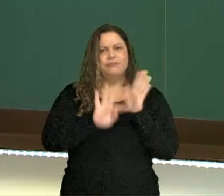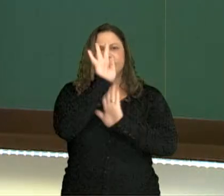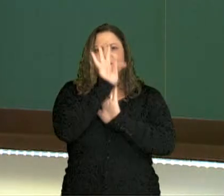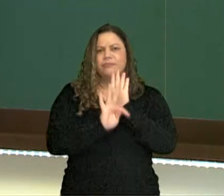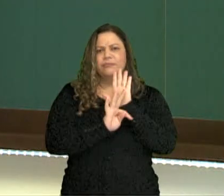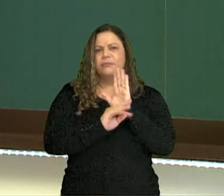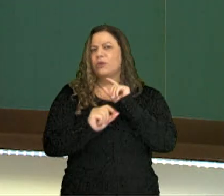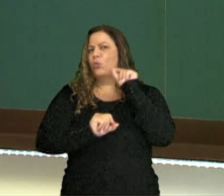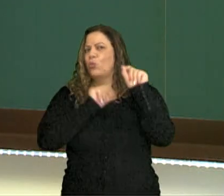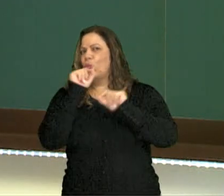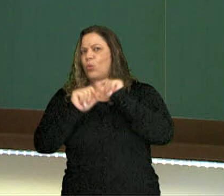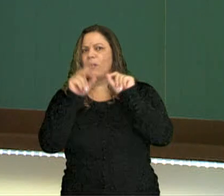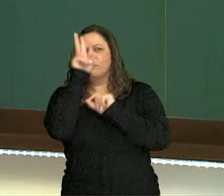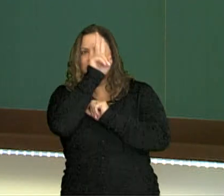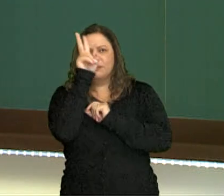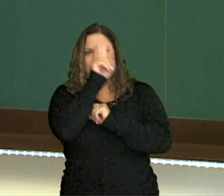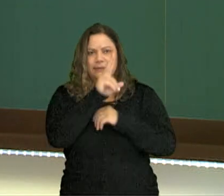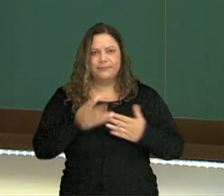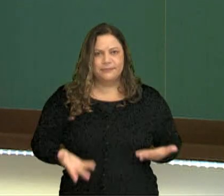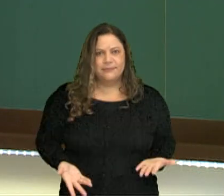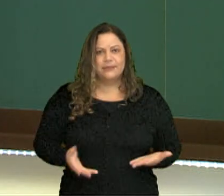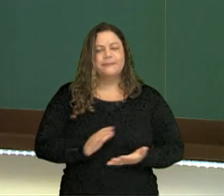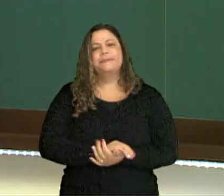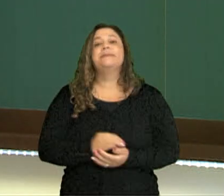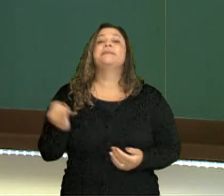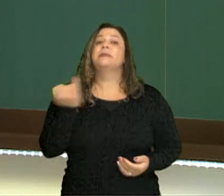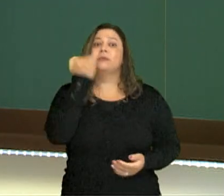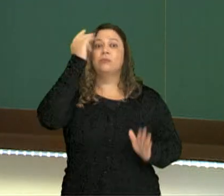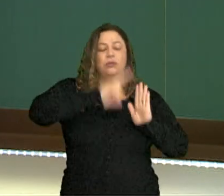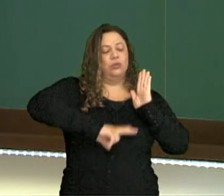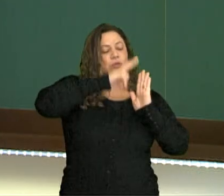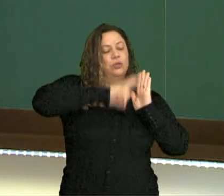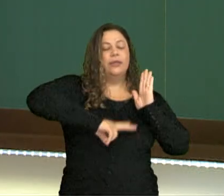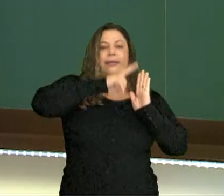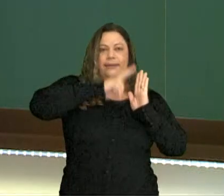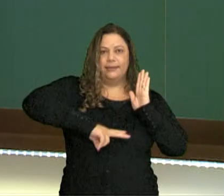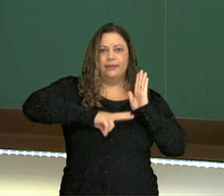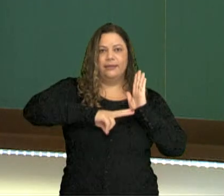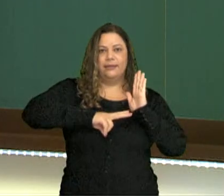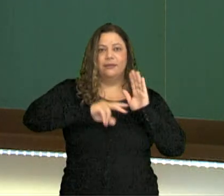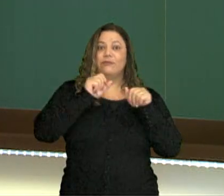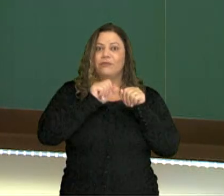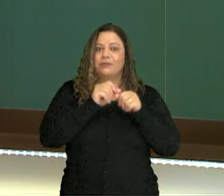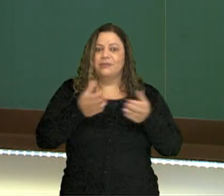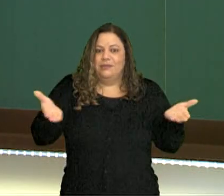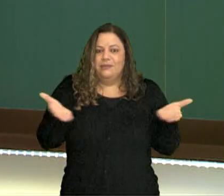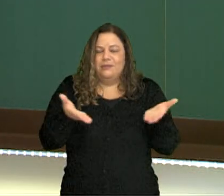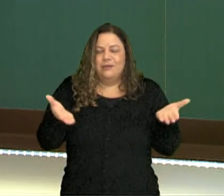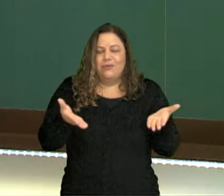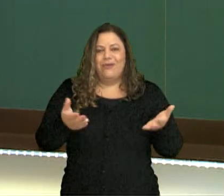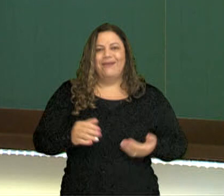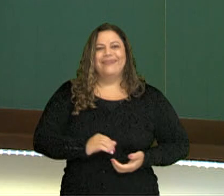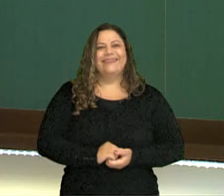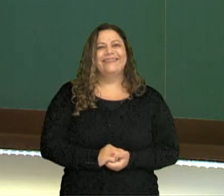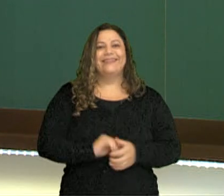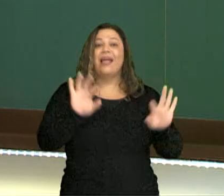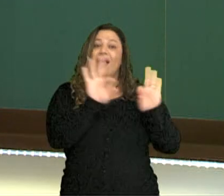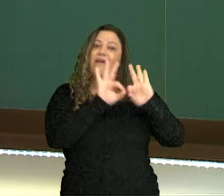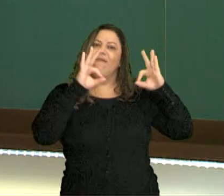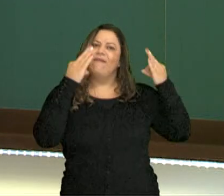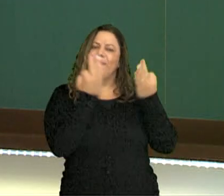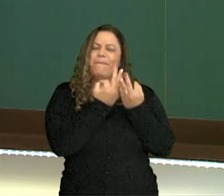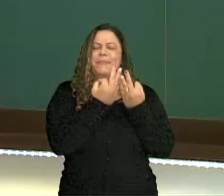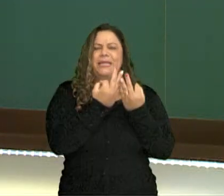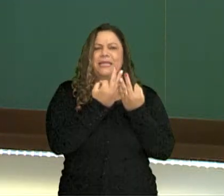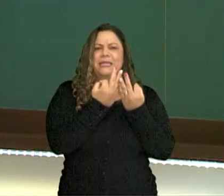foi a dica? Você está lembrado? Importante reler, Nós vamos fazer isso agora juntos. Famílias